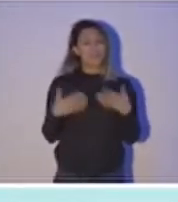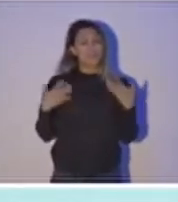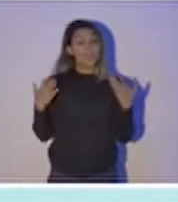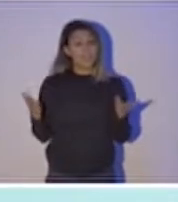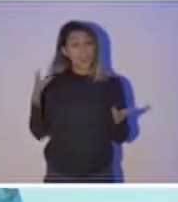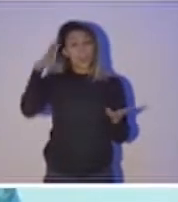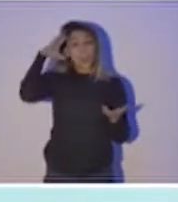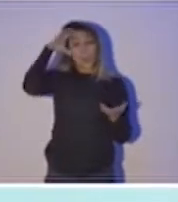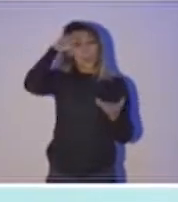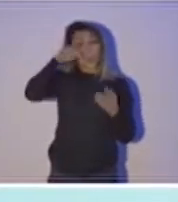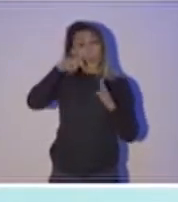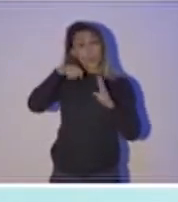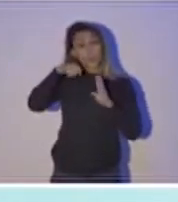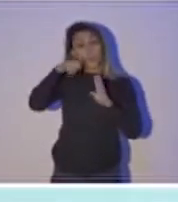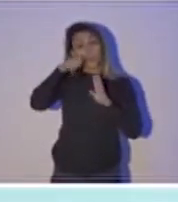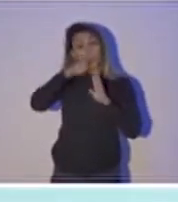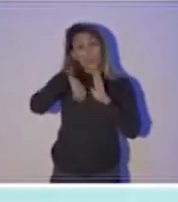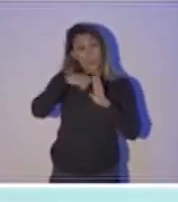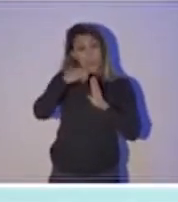que